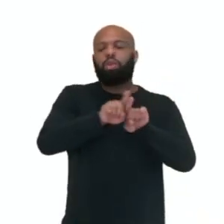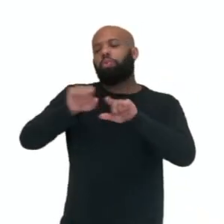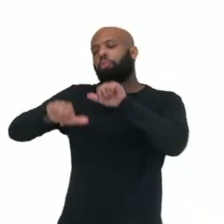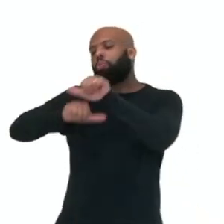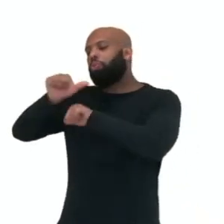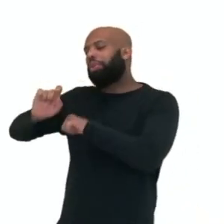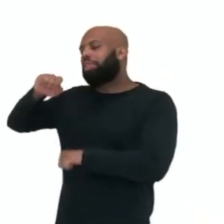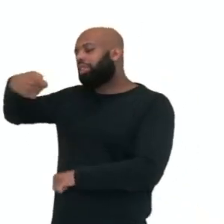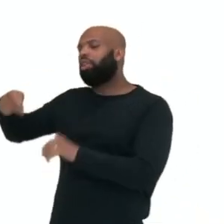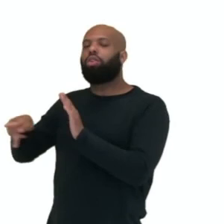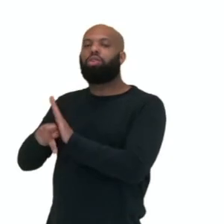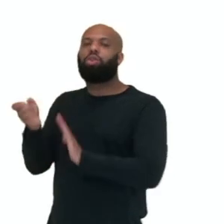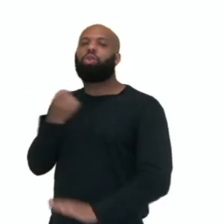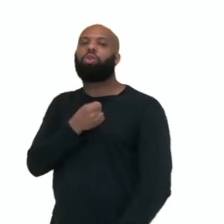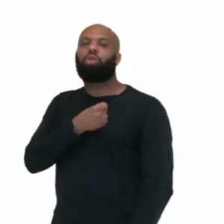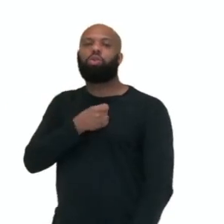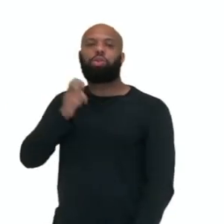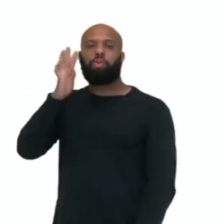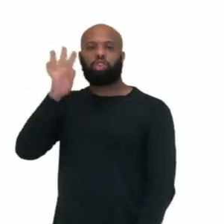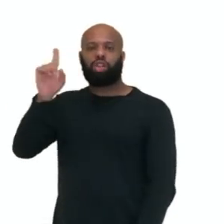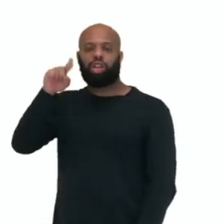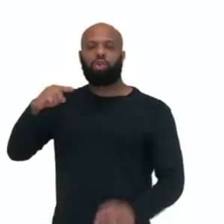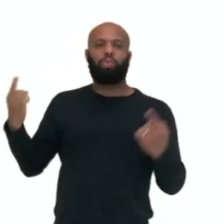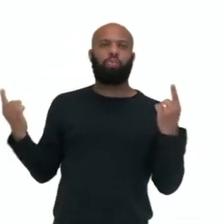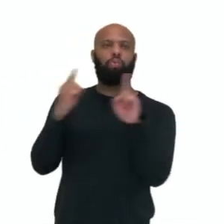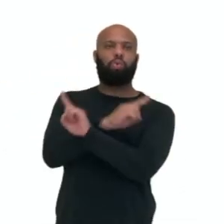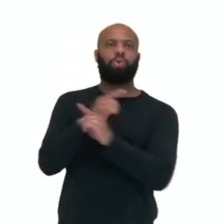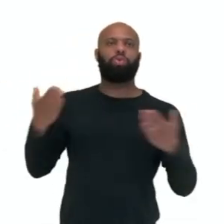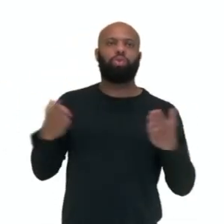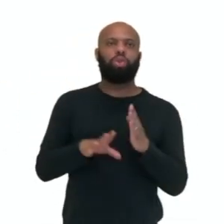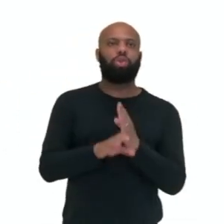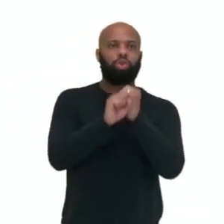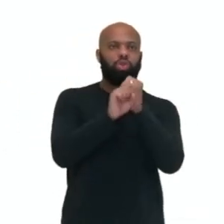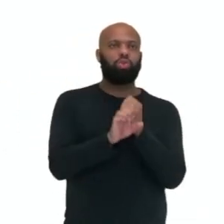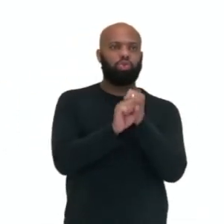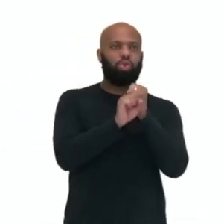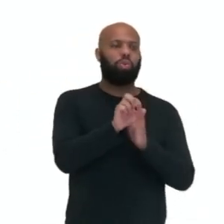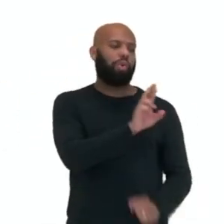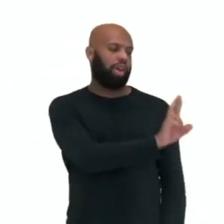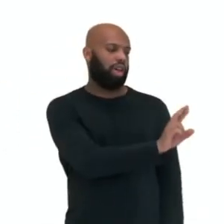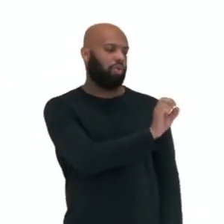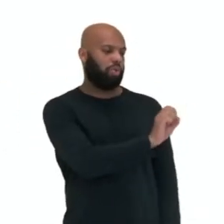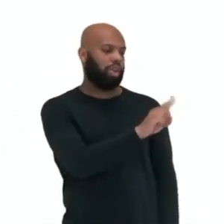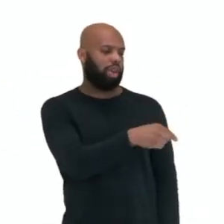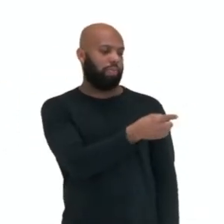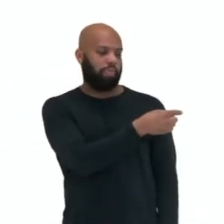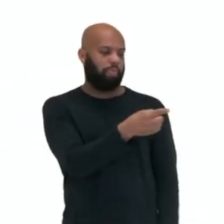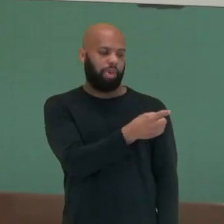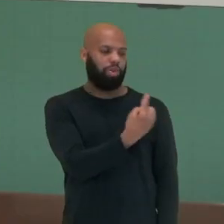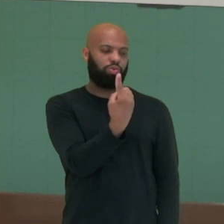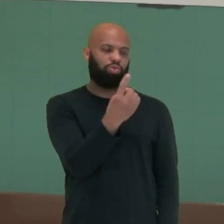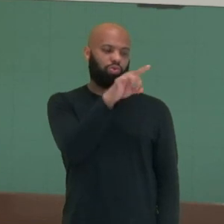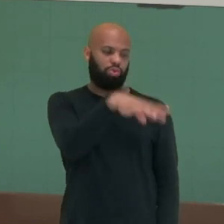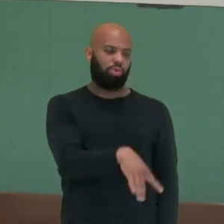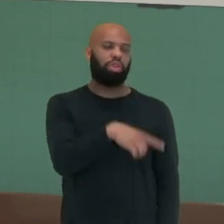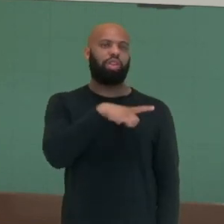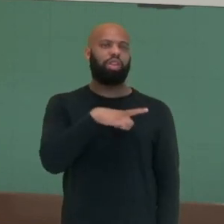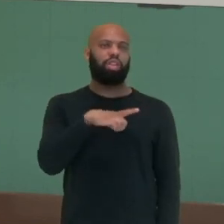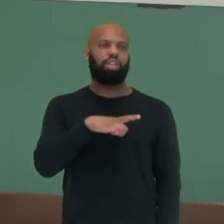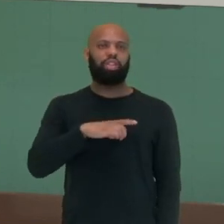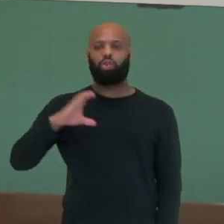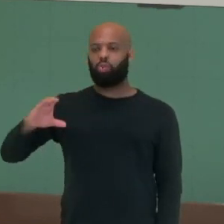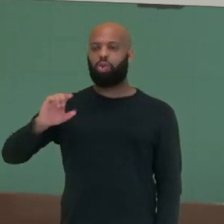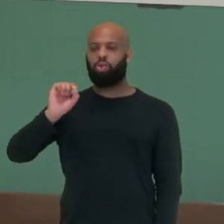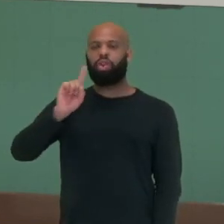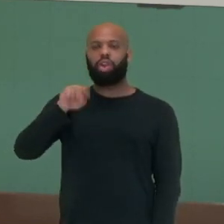é o oposto. E agora vamos somar. Parte real sobrou só o menos 1 e ficou a parte imaginária menos